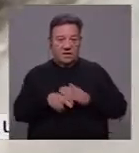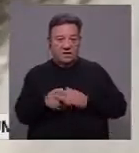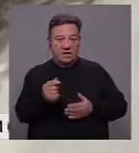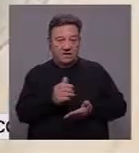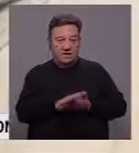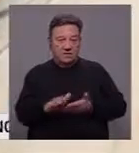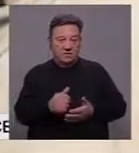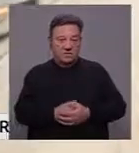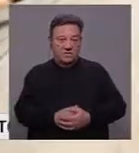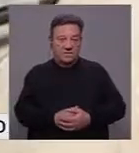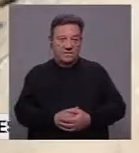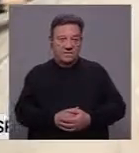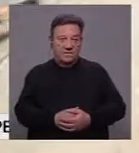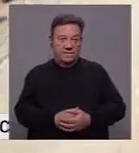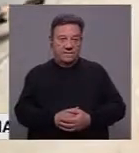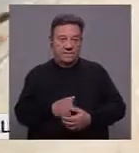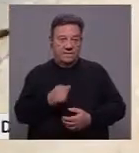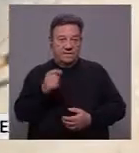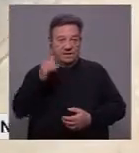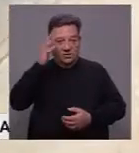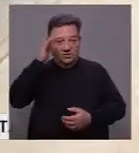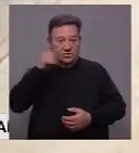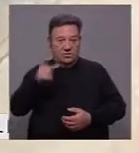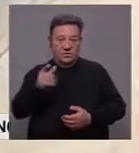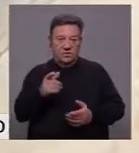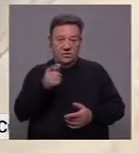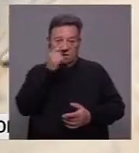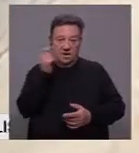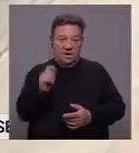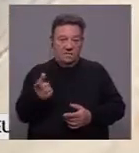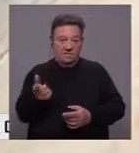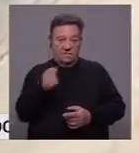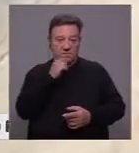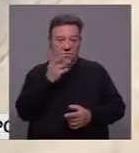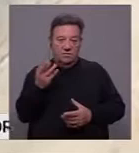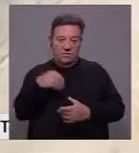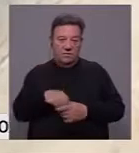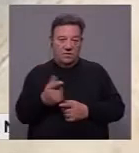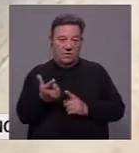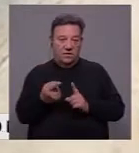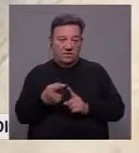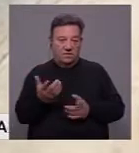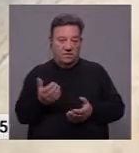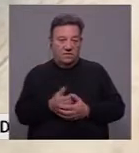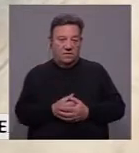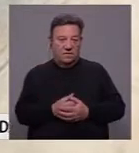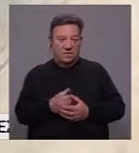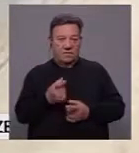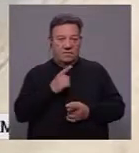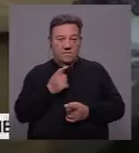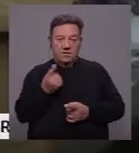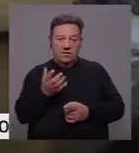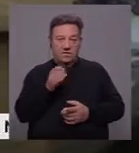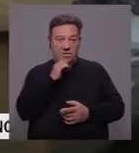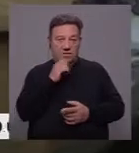gratuita. O meu sonho é que esse lápis fosse incorporado no dedo, não é? O próprio dedo já era